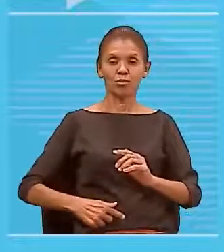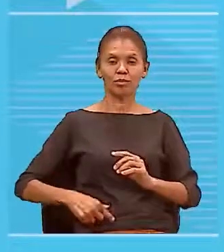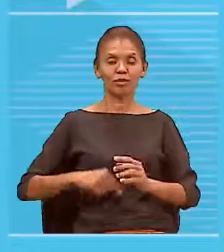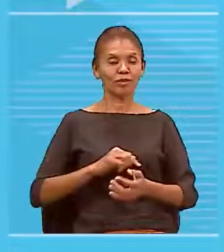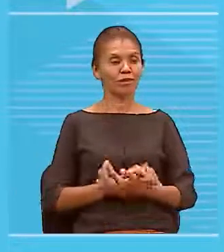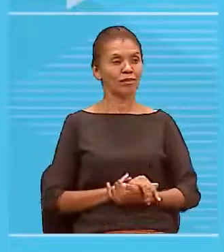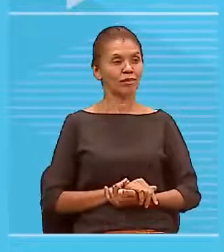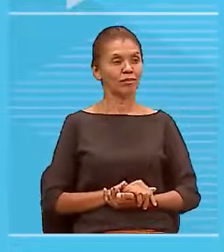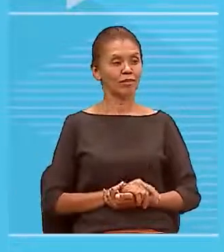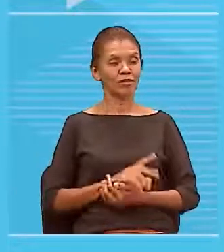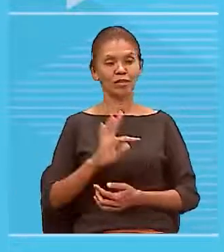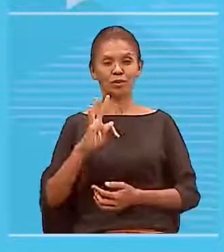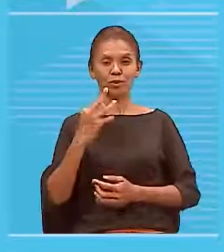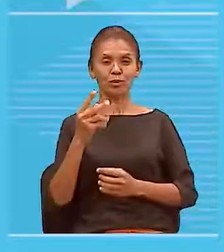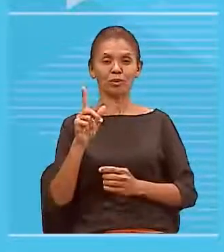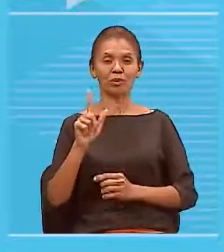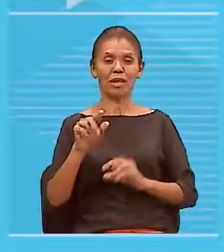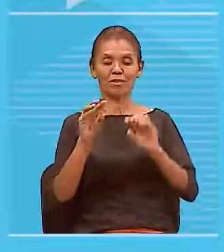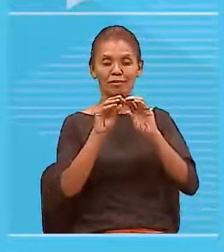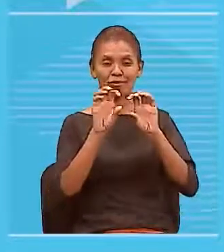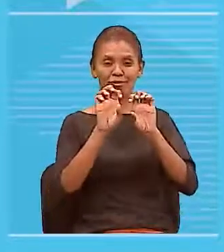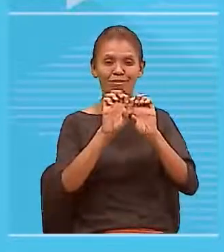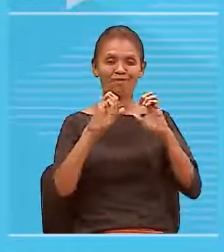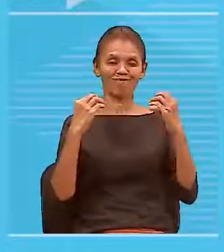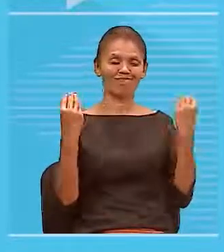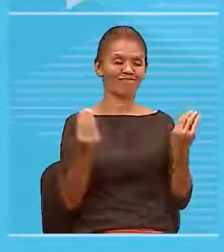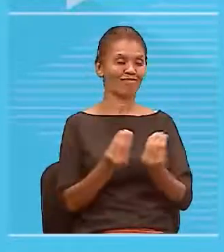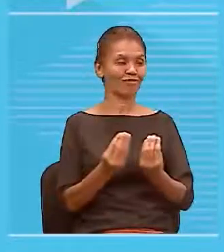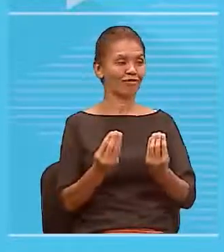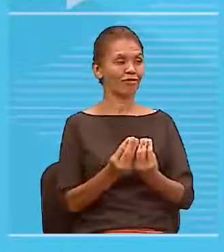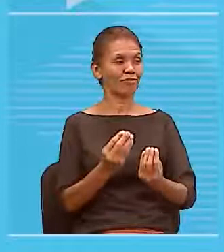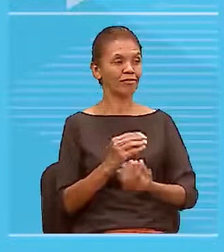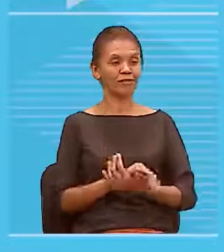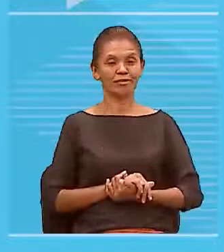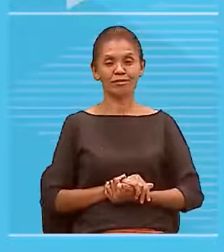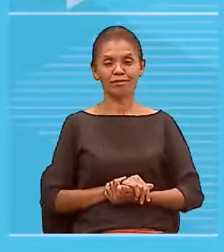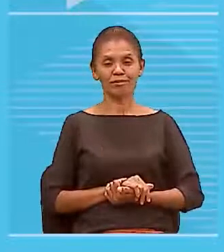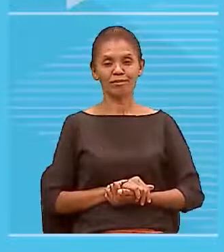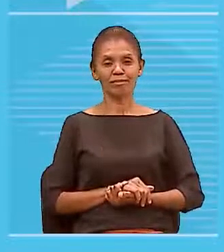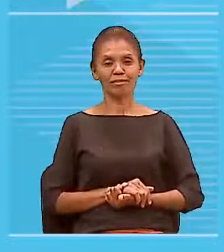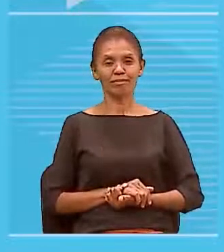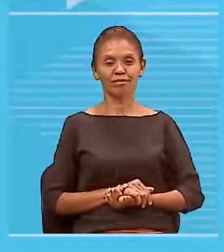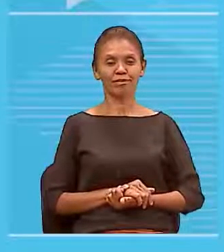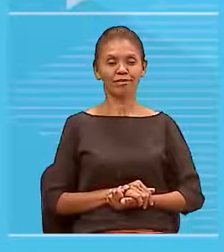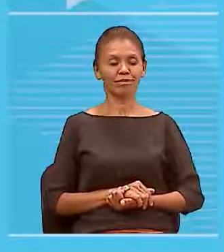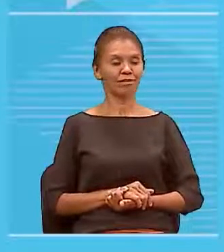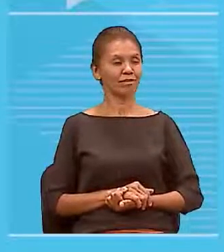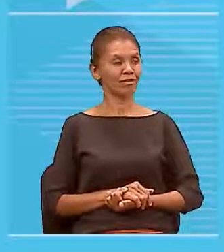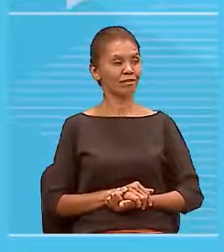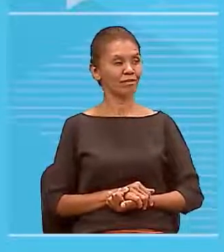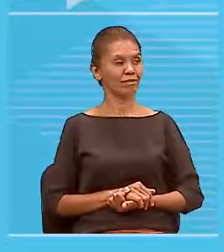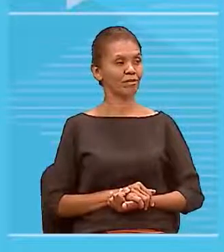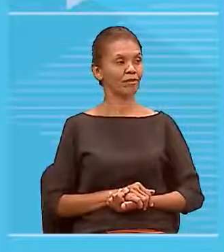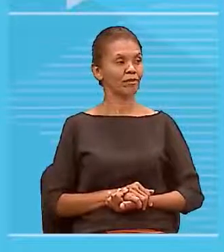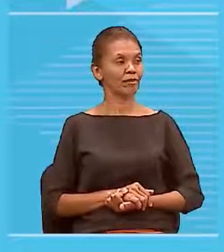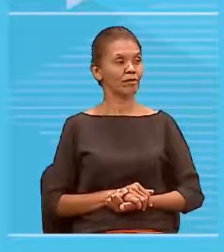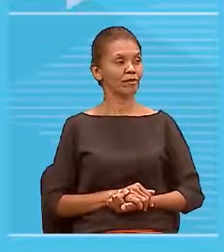Tudo isso aqui é ecossistema, né? Tá certo? E a biosfera vai ser exatamente o conjunto